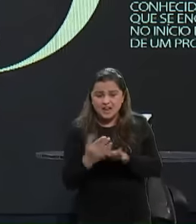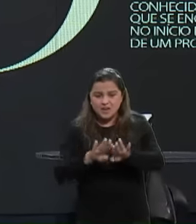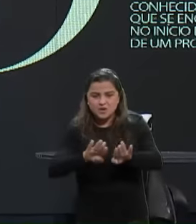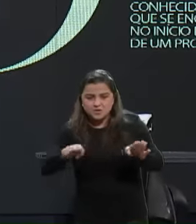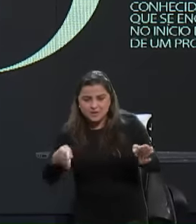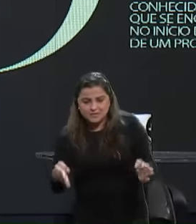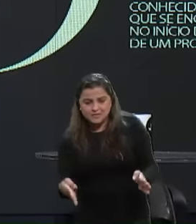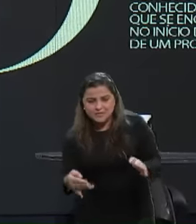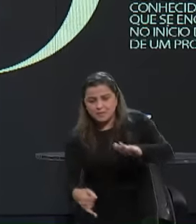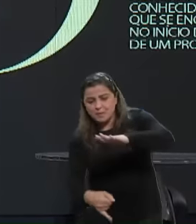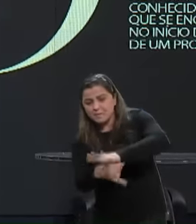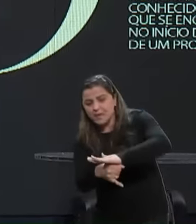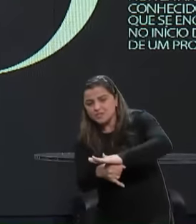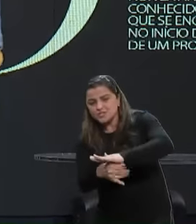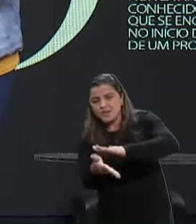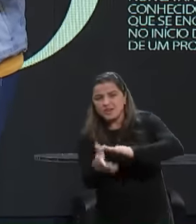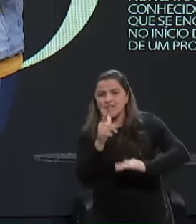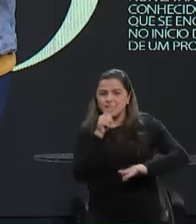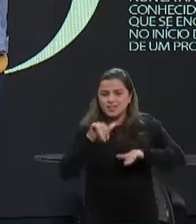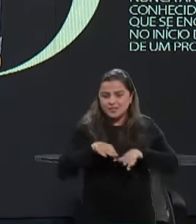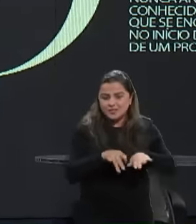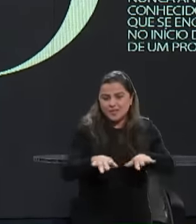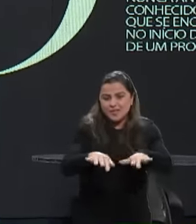debaixo do rio.